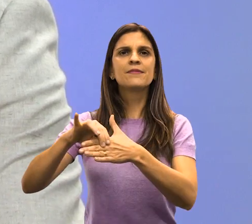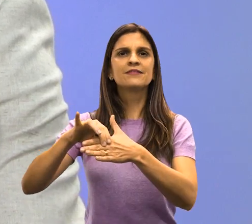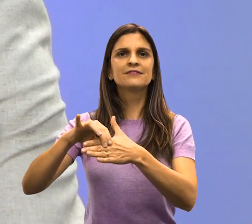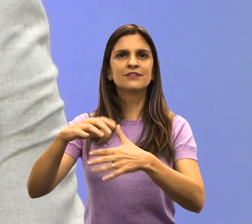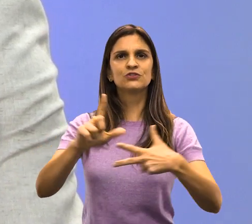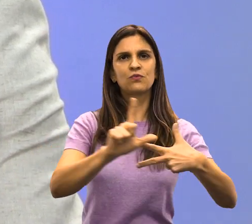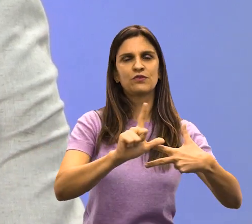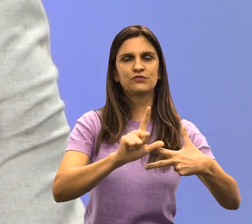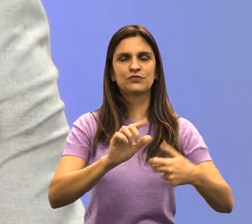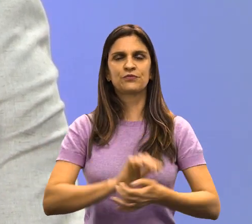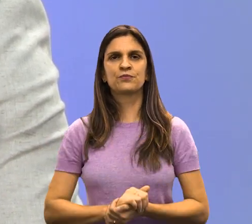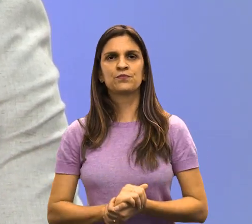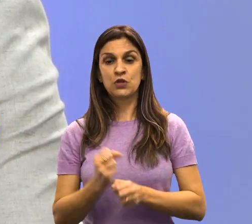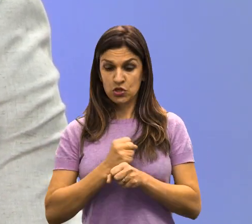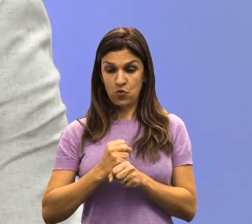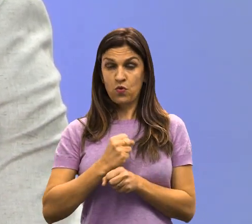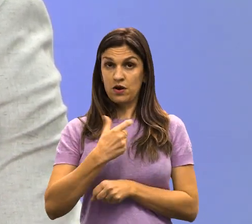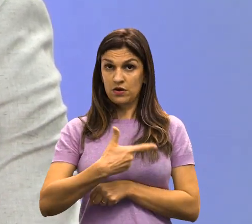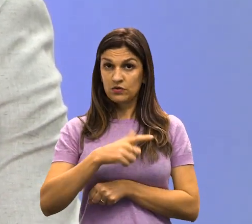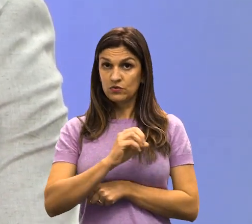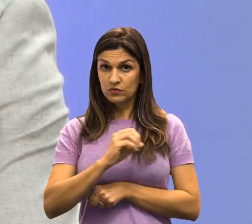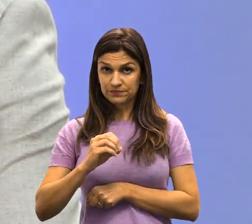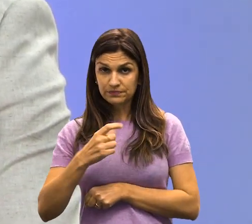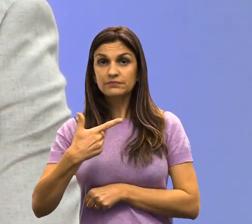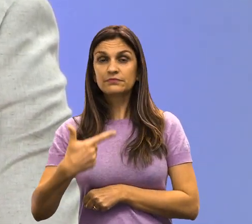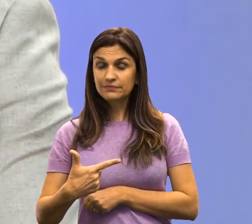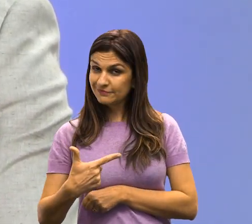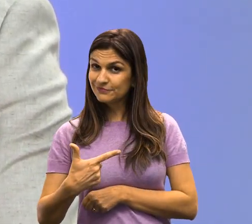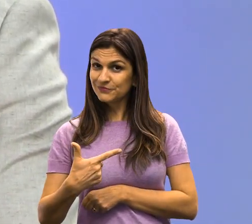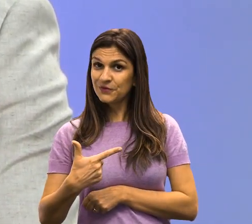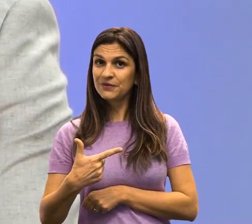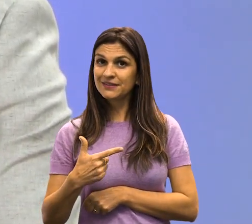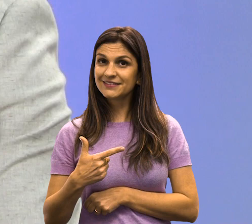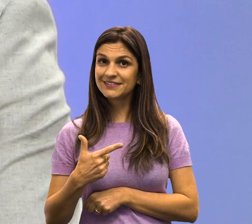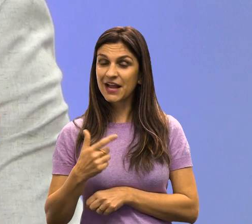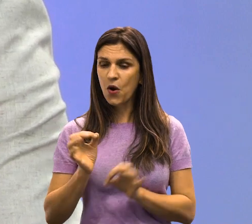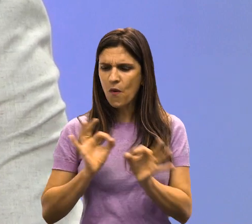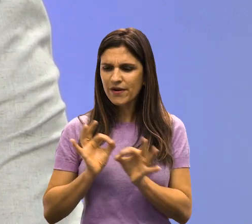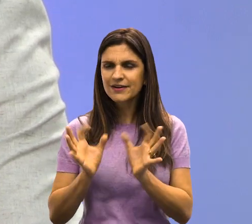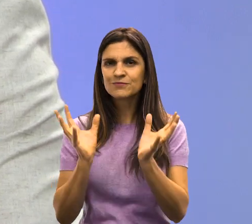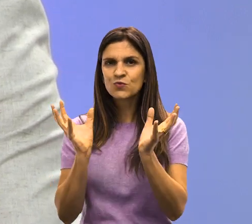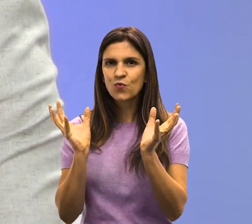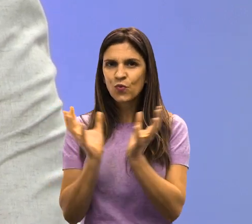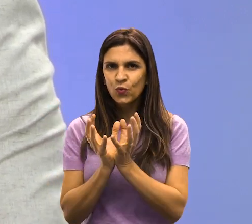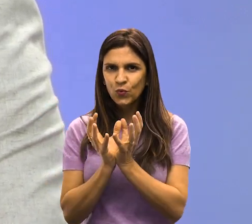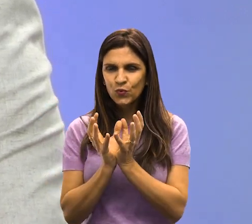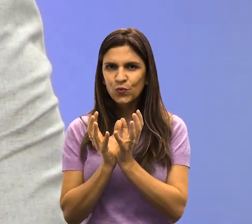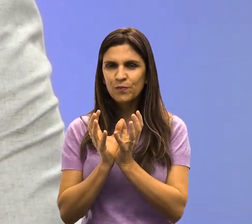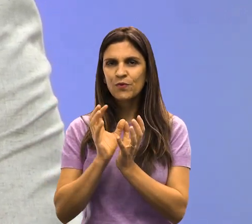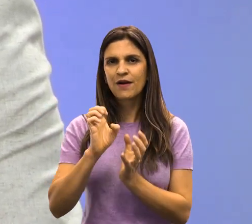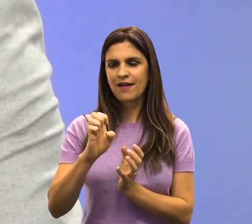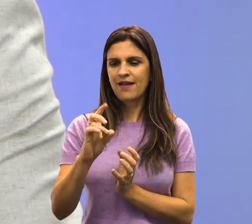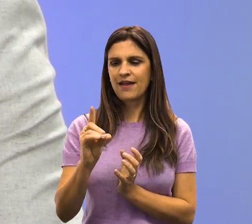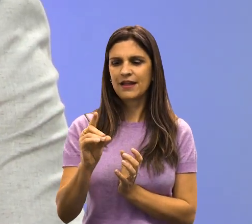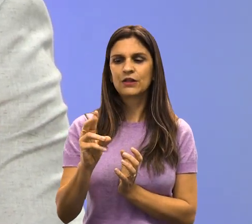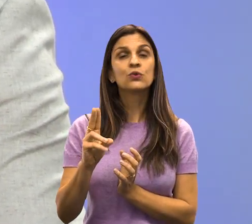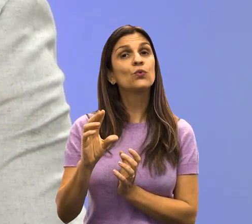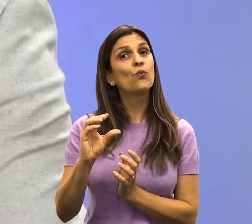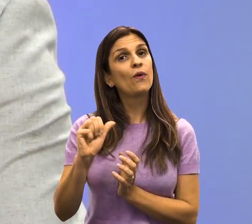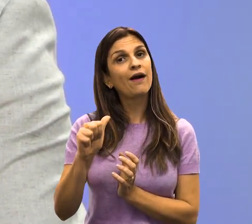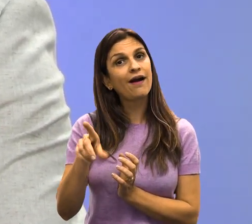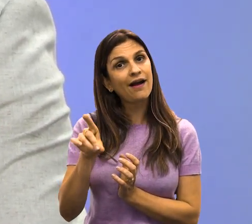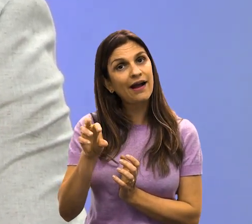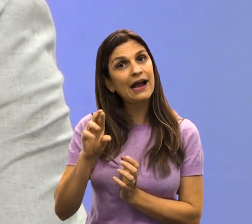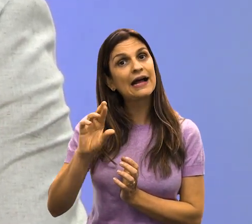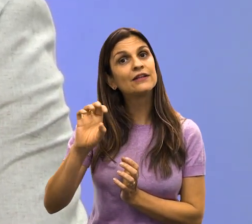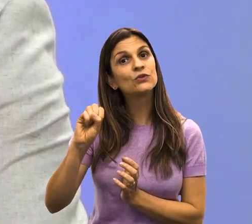em 2002, um tempinho já, nós montamos um grupo Educadores.